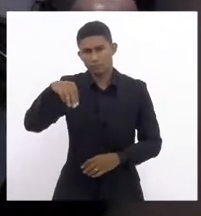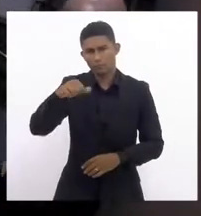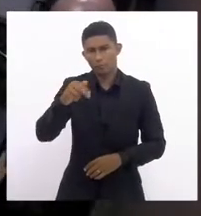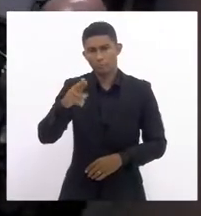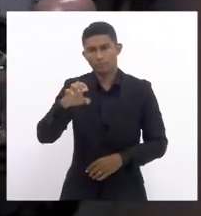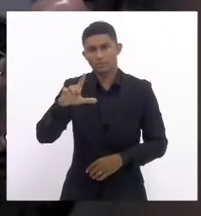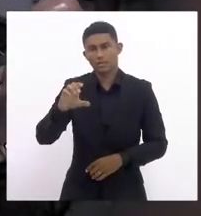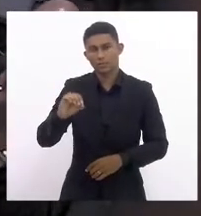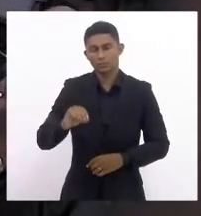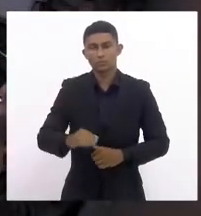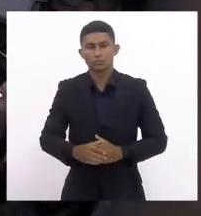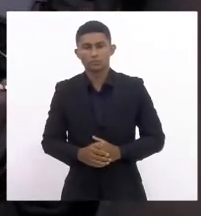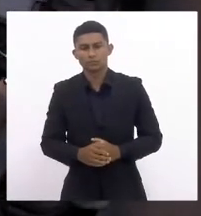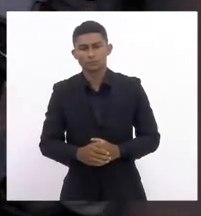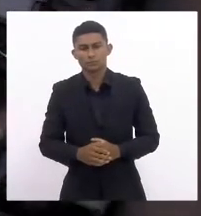Cabeleireiro.